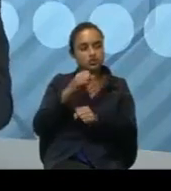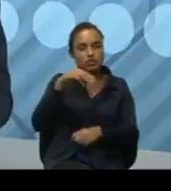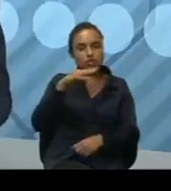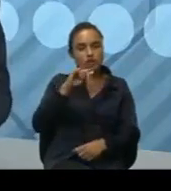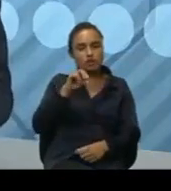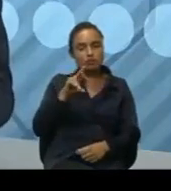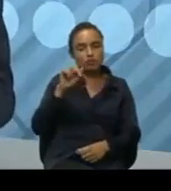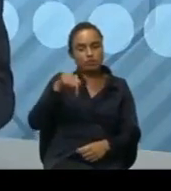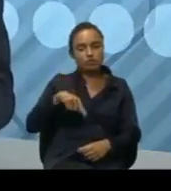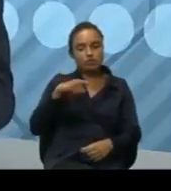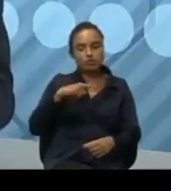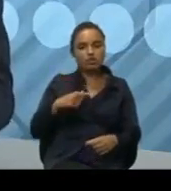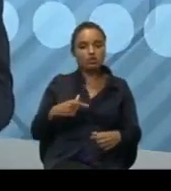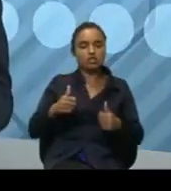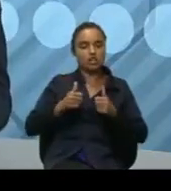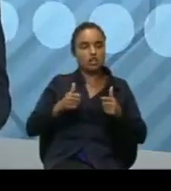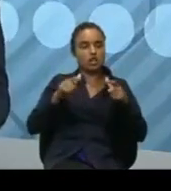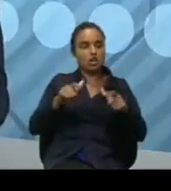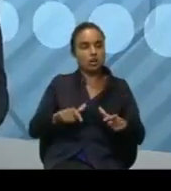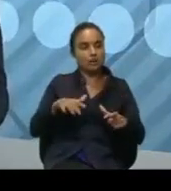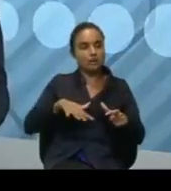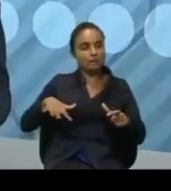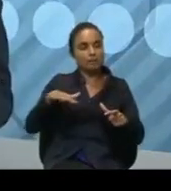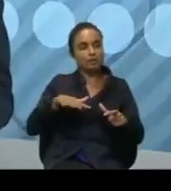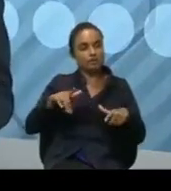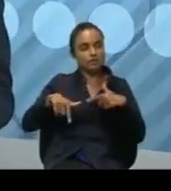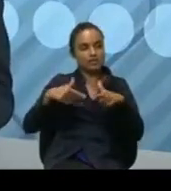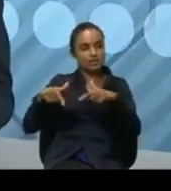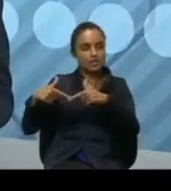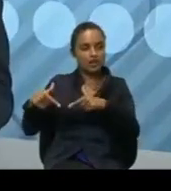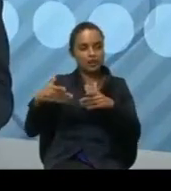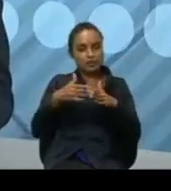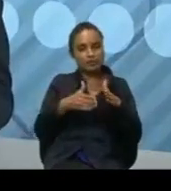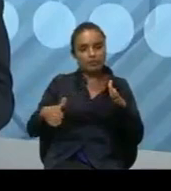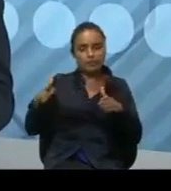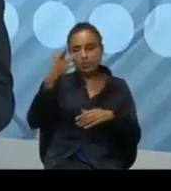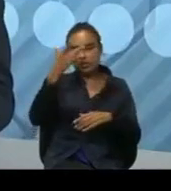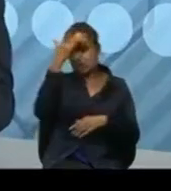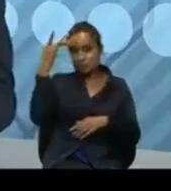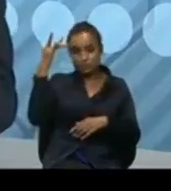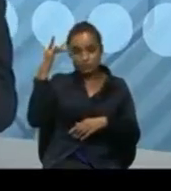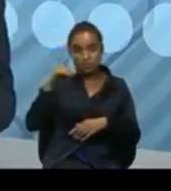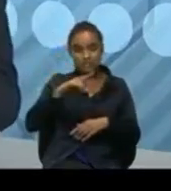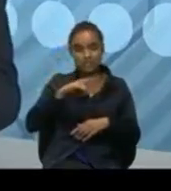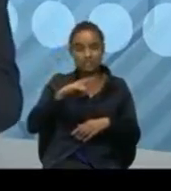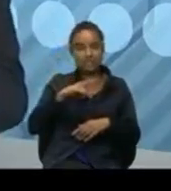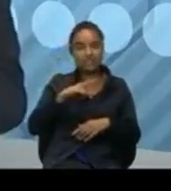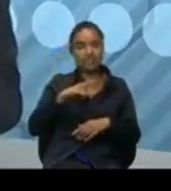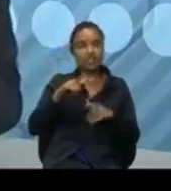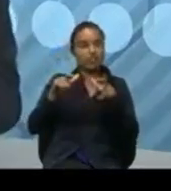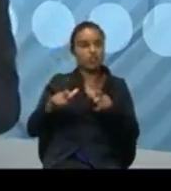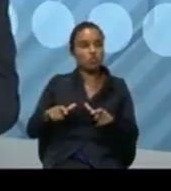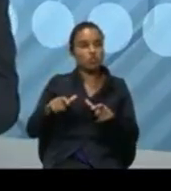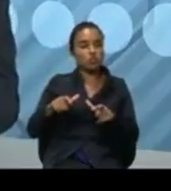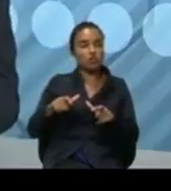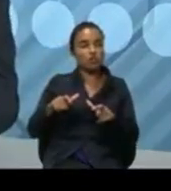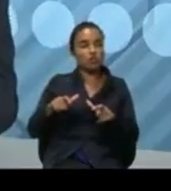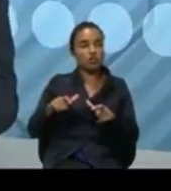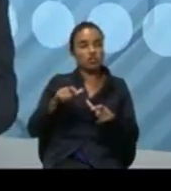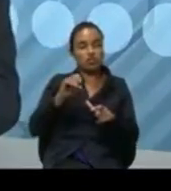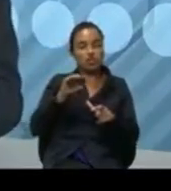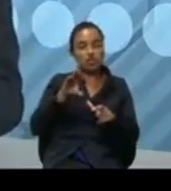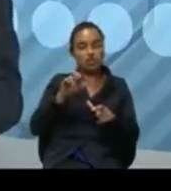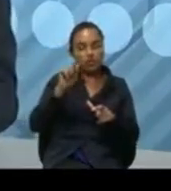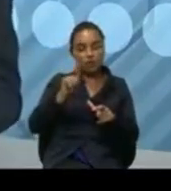tá? Às vezes é até o caso de, se tiver pessoas locadas na obra, alojadas na obra, removê-las do canteiro